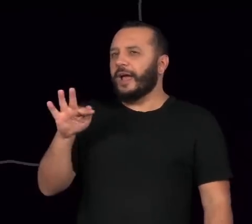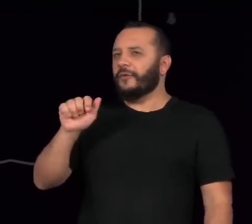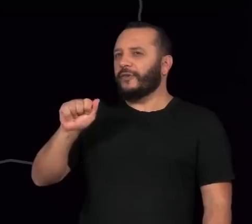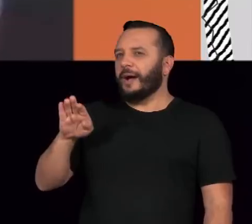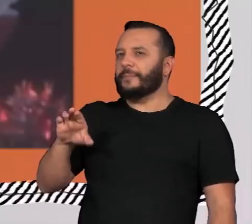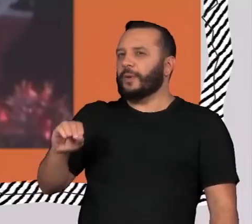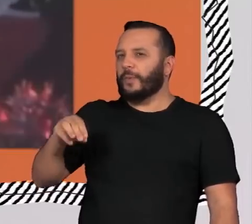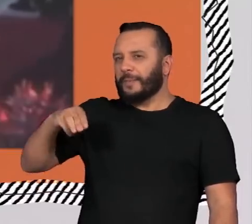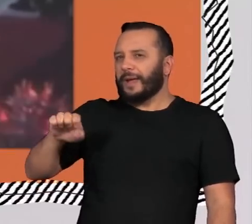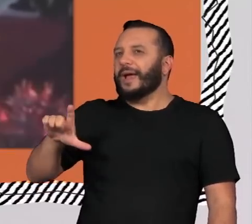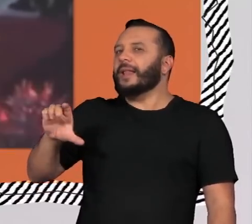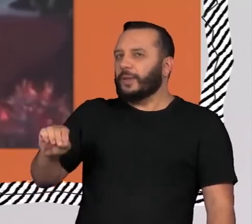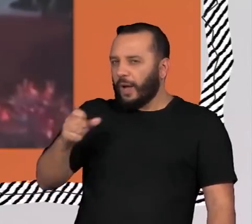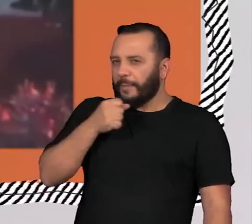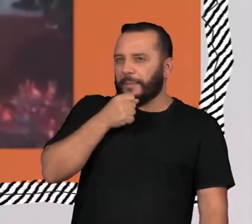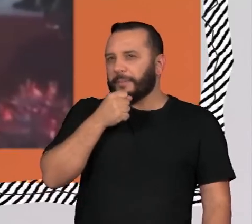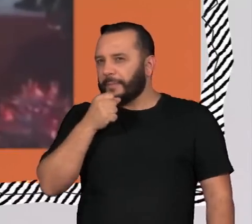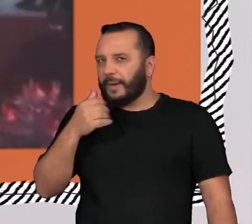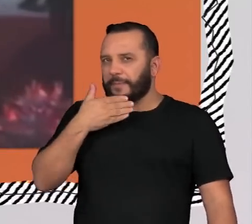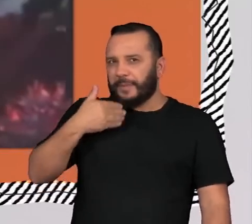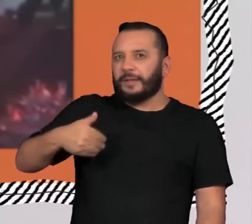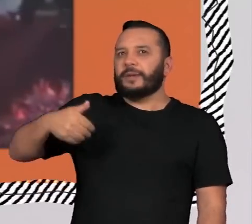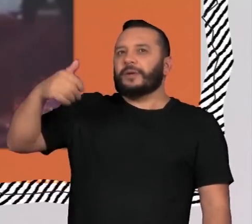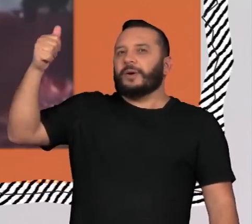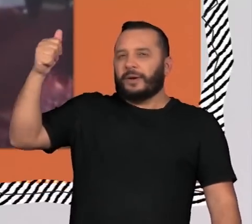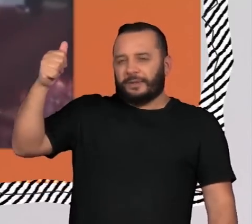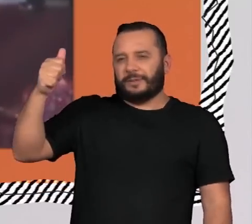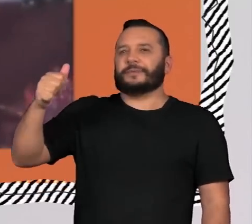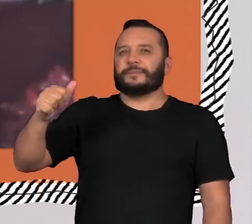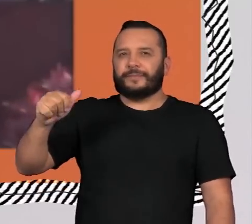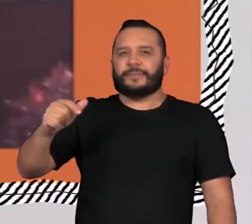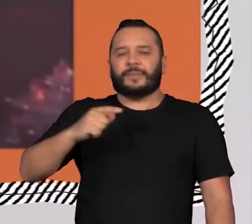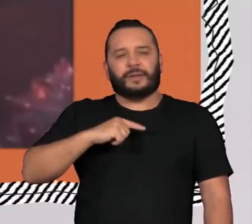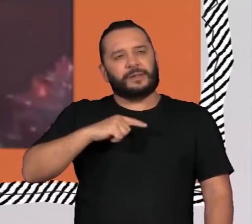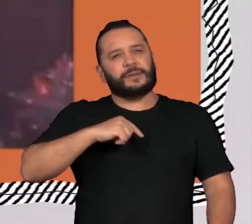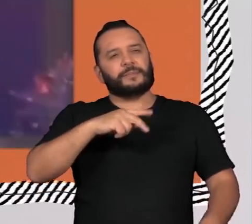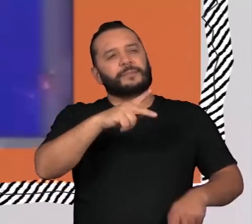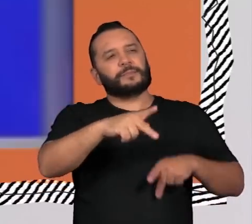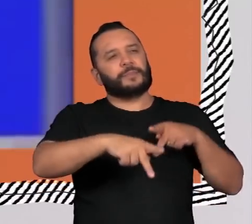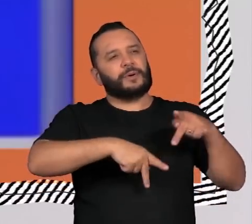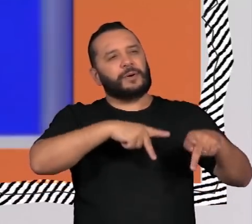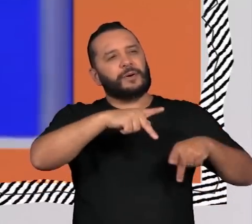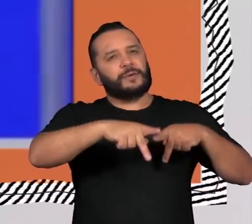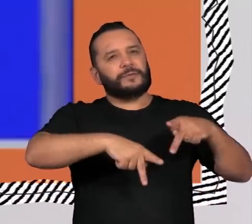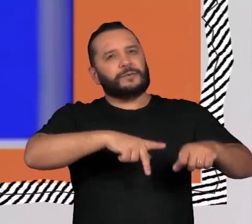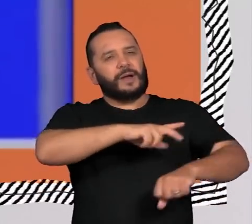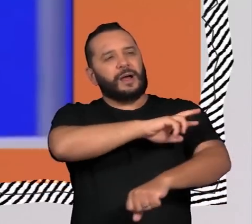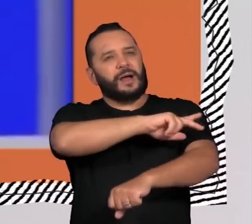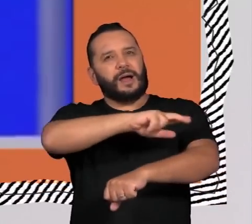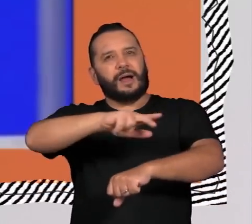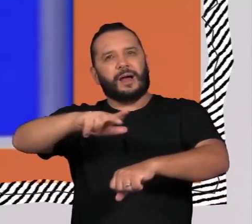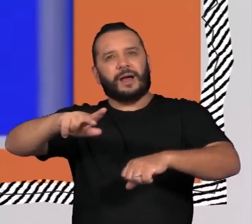dúvida. Tantos povos, raças, cores e nações.